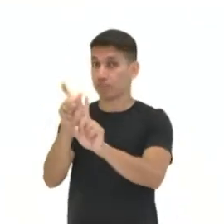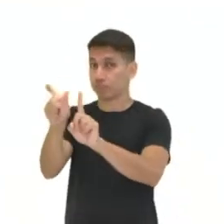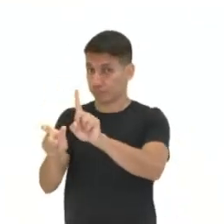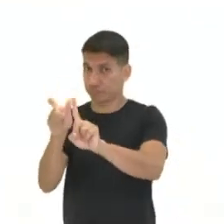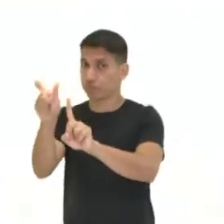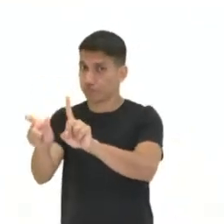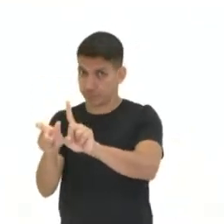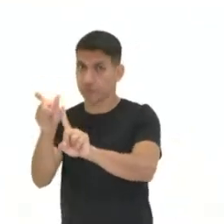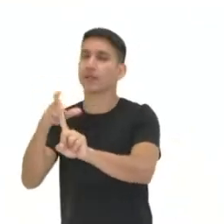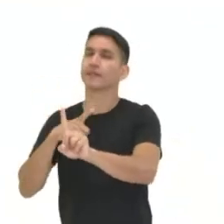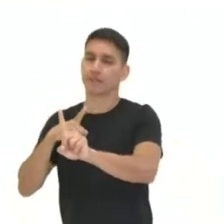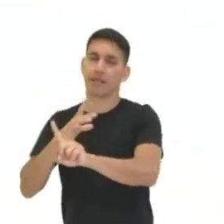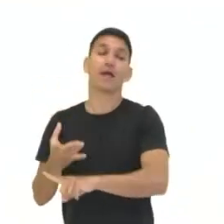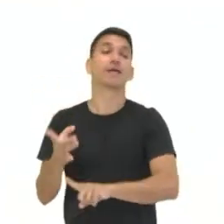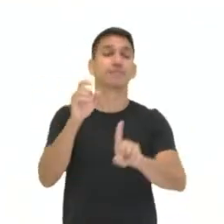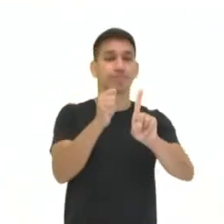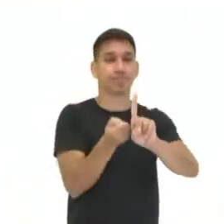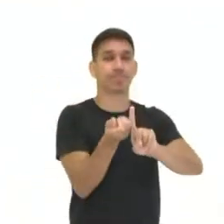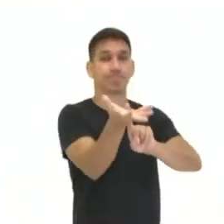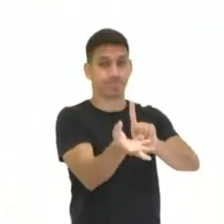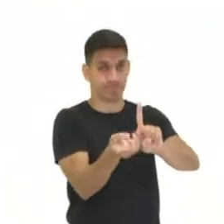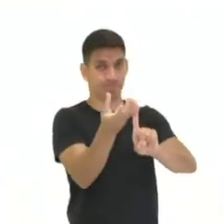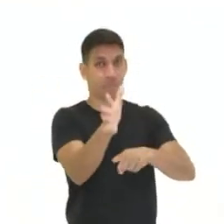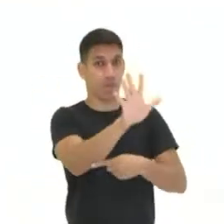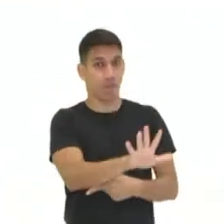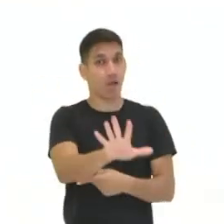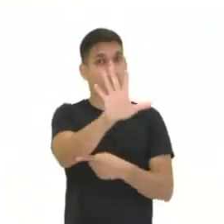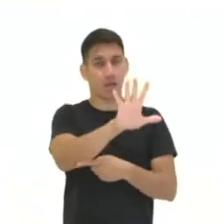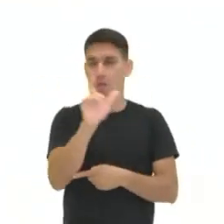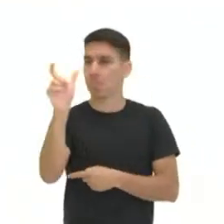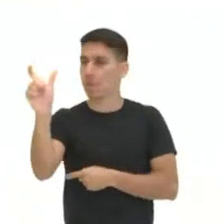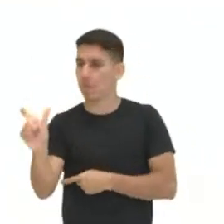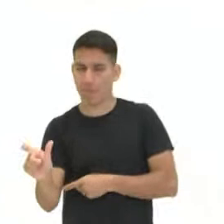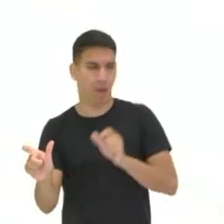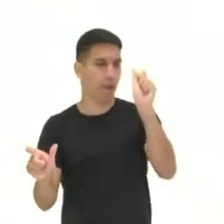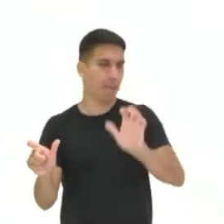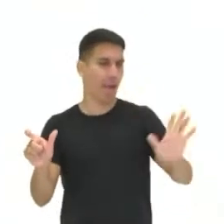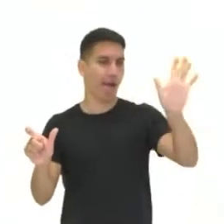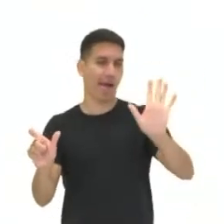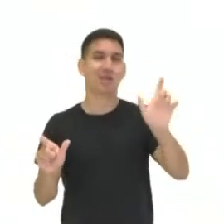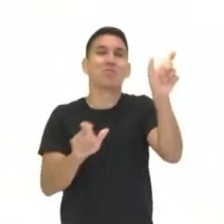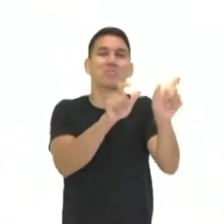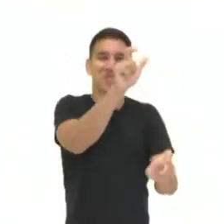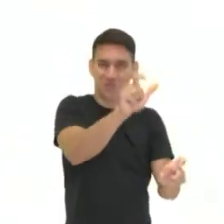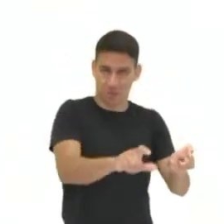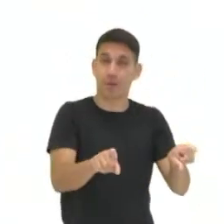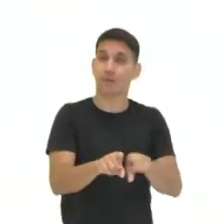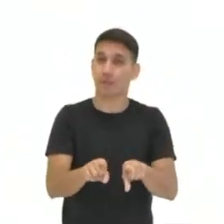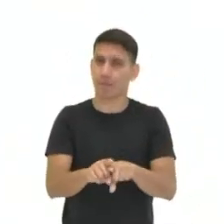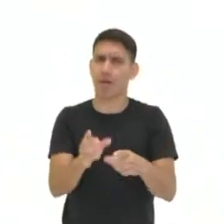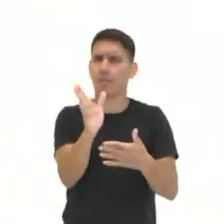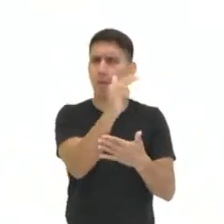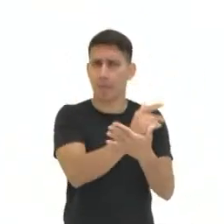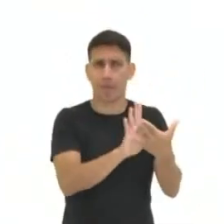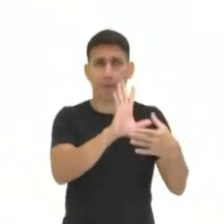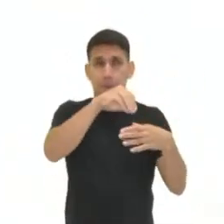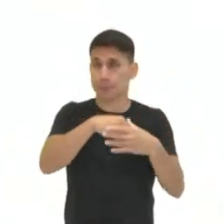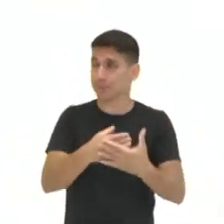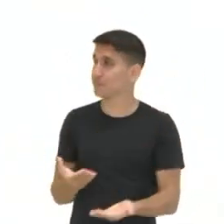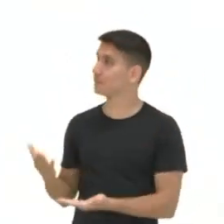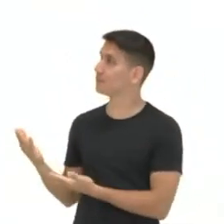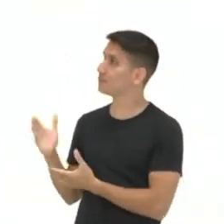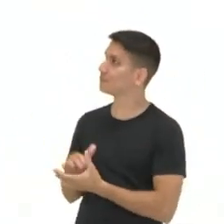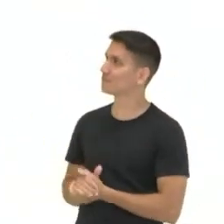as palavras, e da linguagem não verbal, que são as imagens, os personagens, né, e os desenhos presentes aqui.